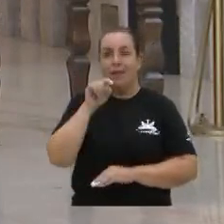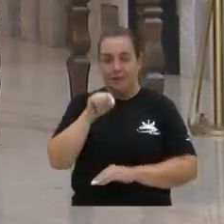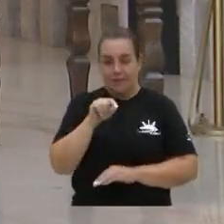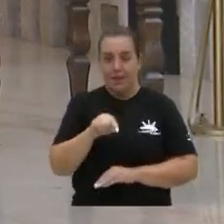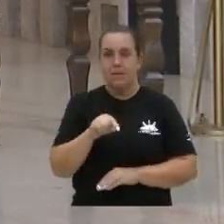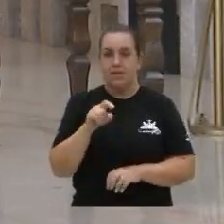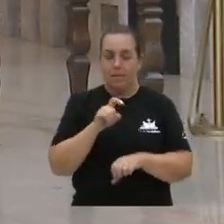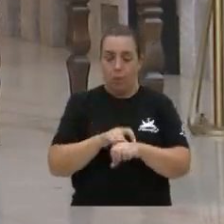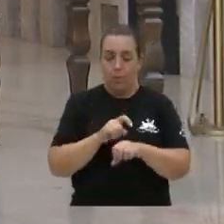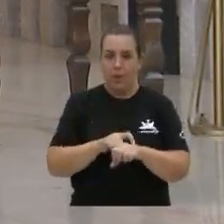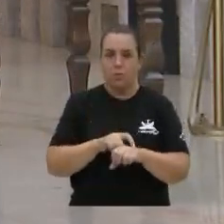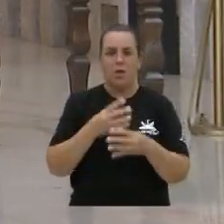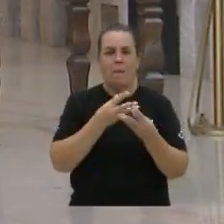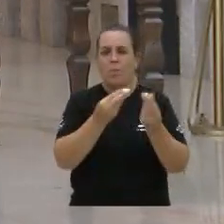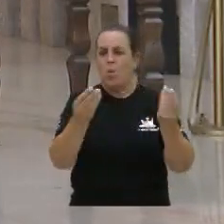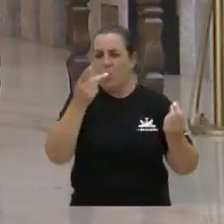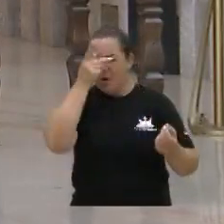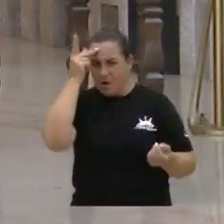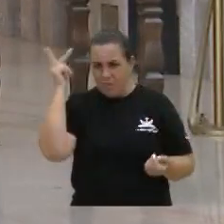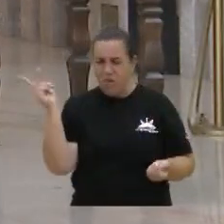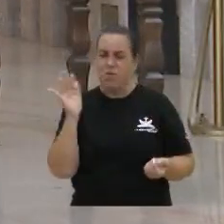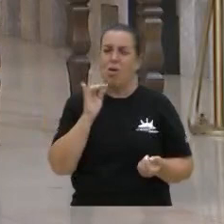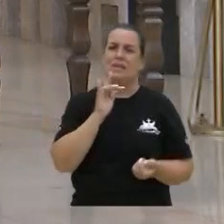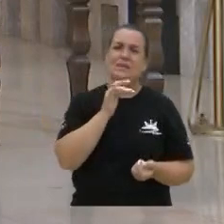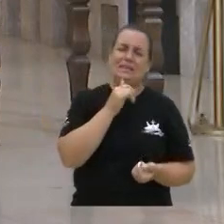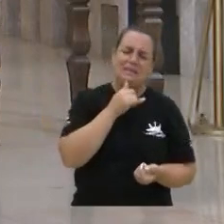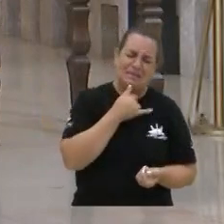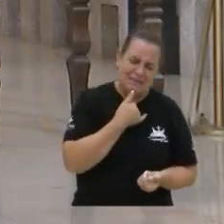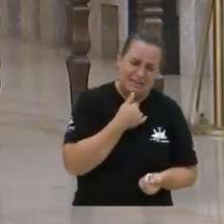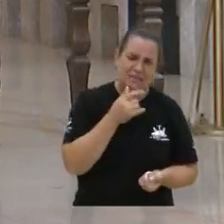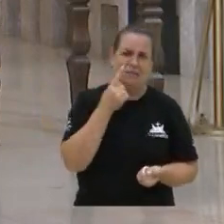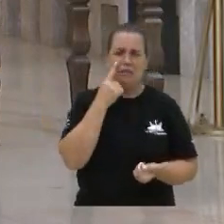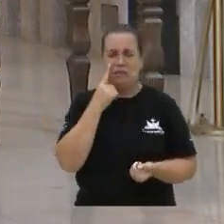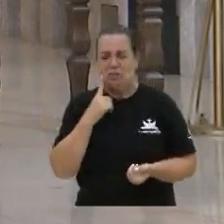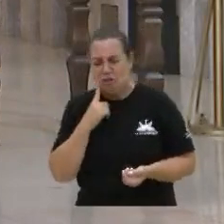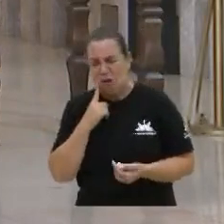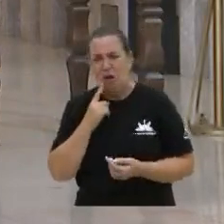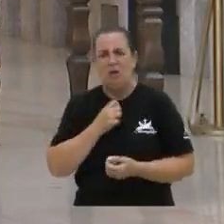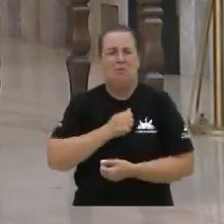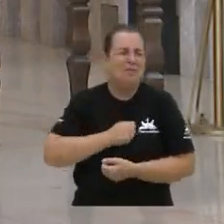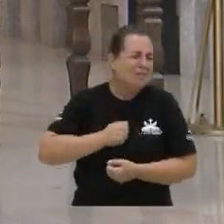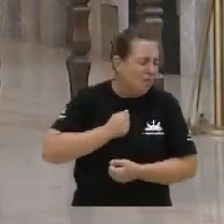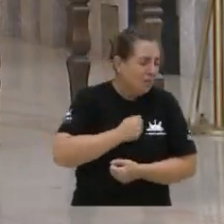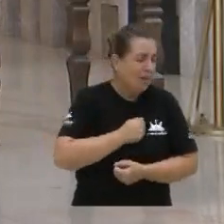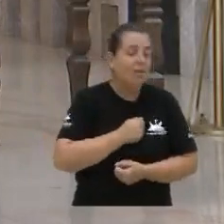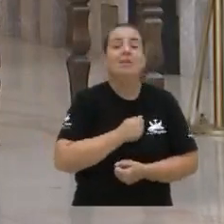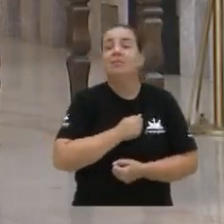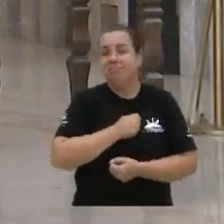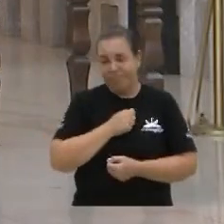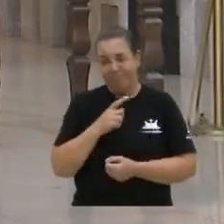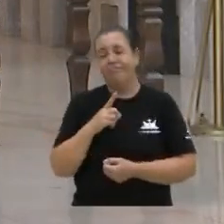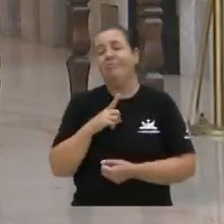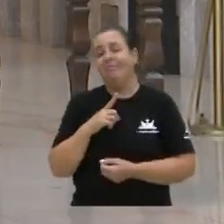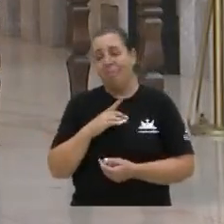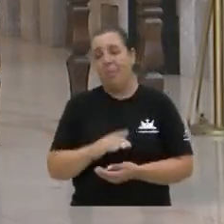hoje choram e sentem uma profunda saudade. Mas a liturgia de hoje,